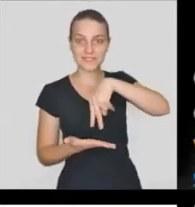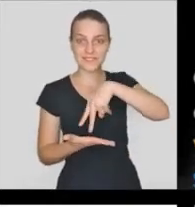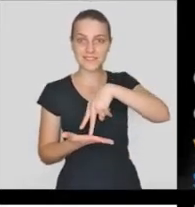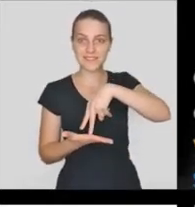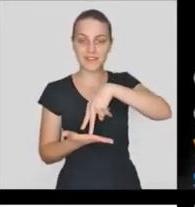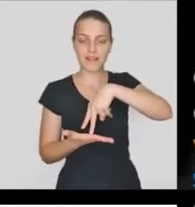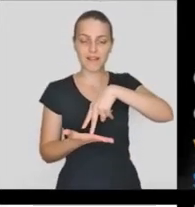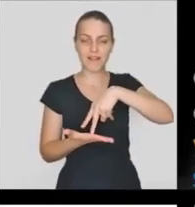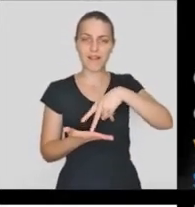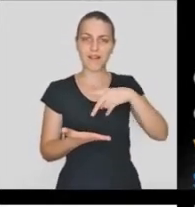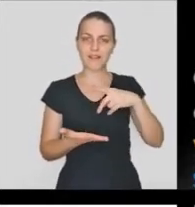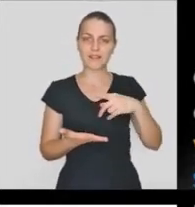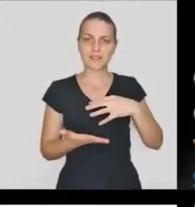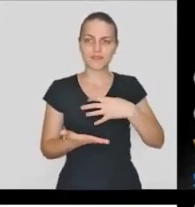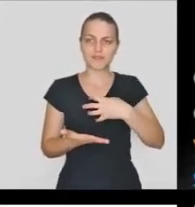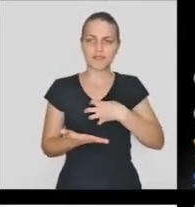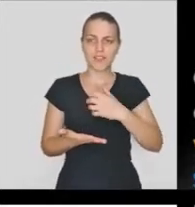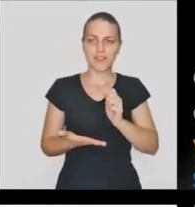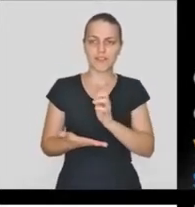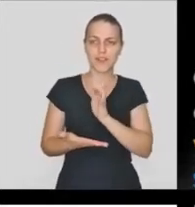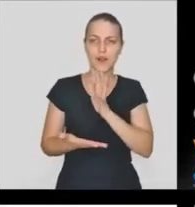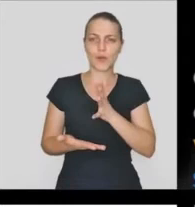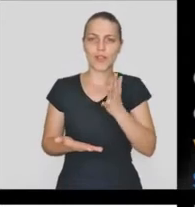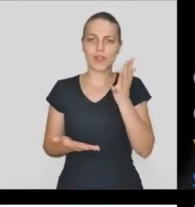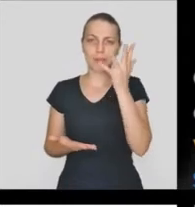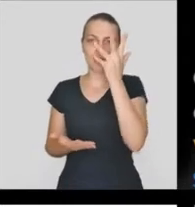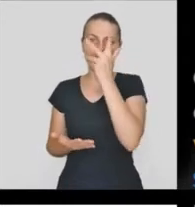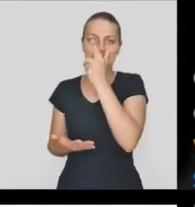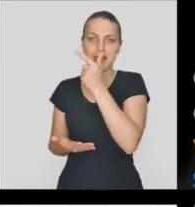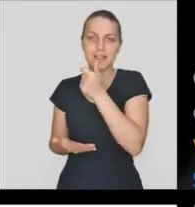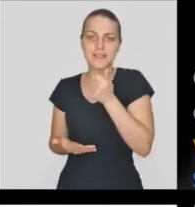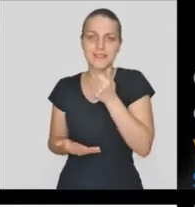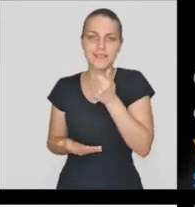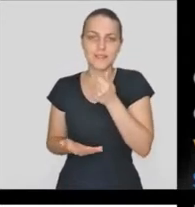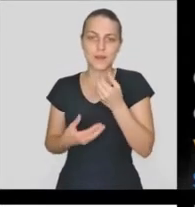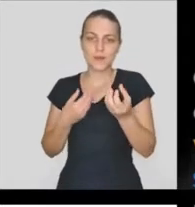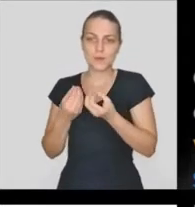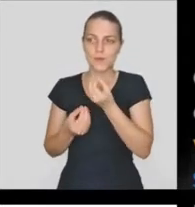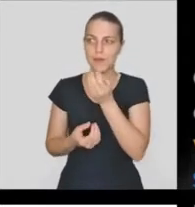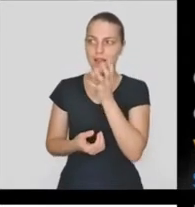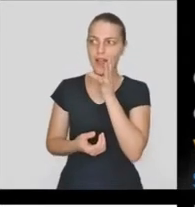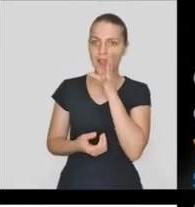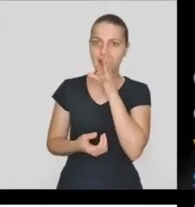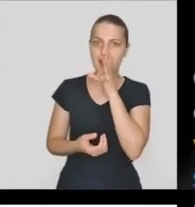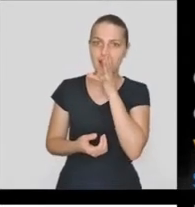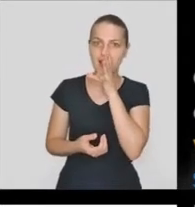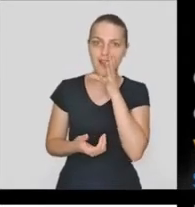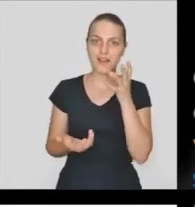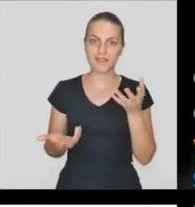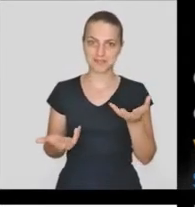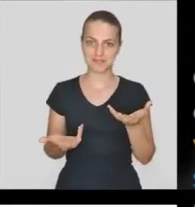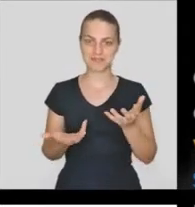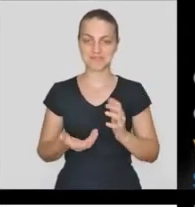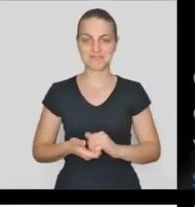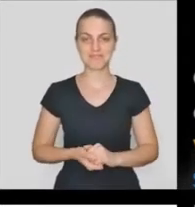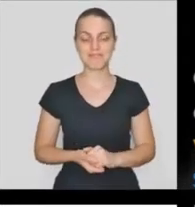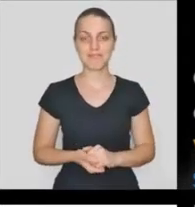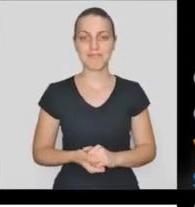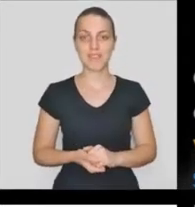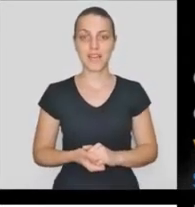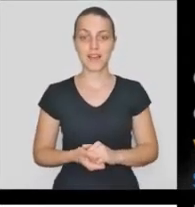valor estético, a forma de captar a nossa atenção e de nos encantar. Muitas vezes a dança tem um